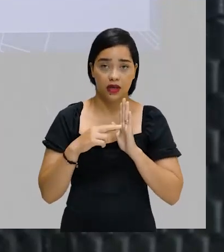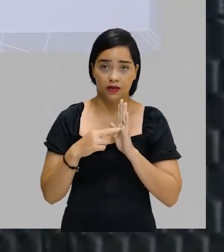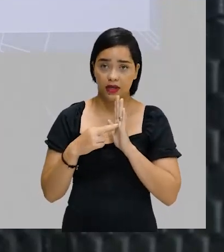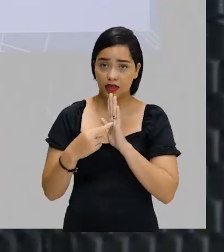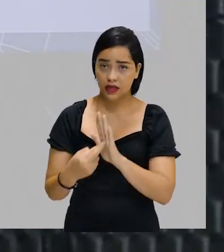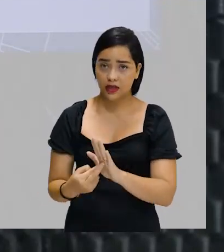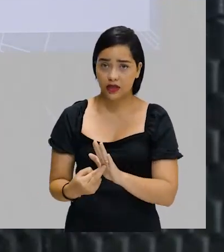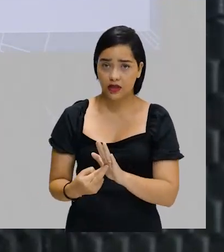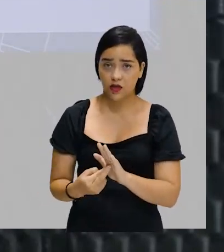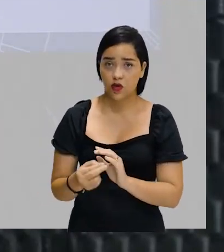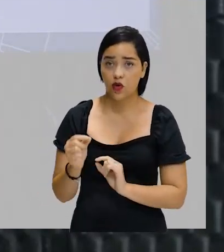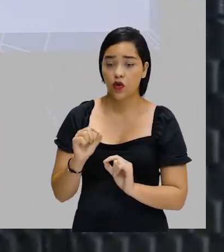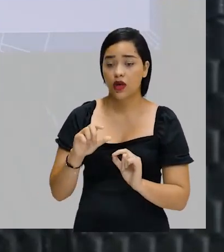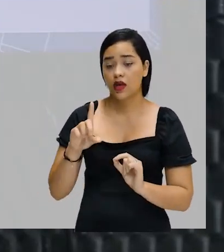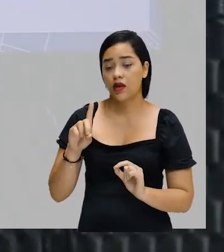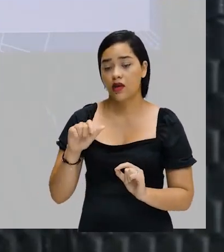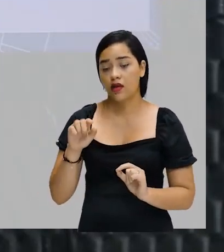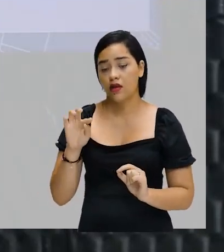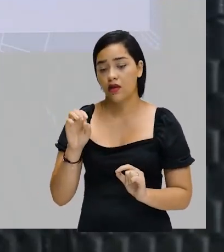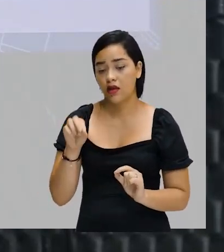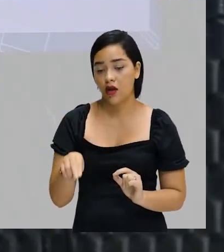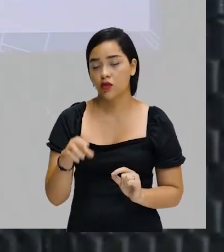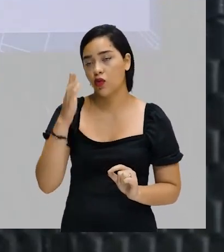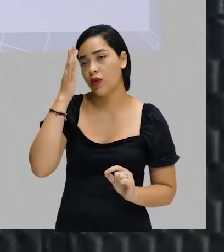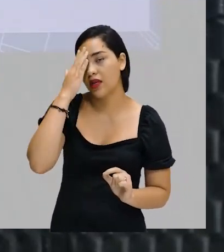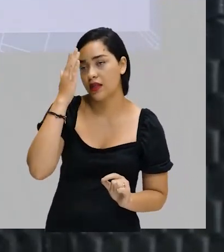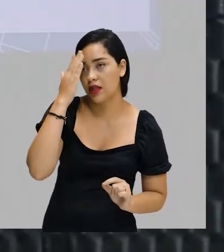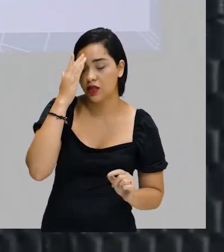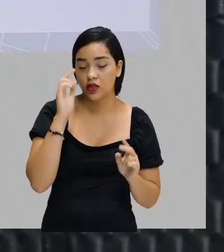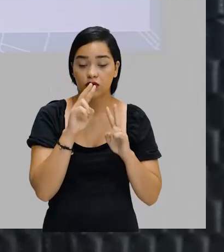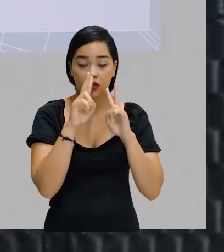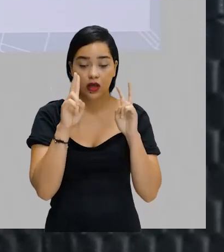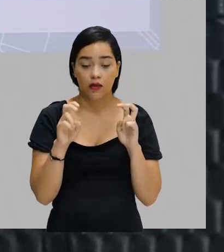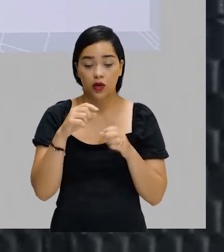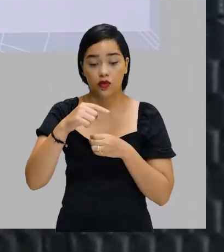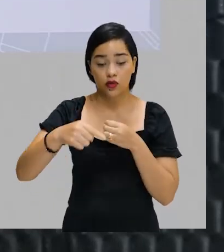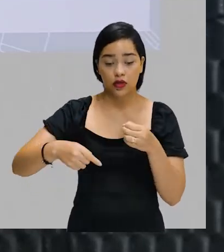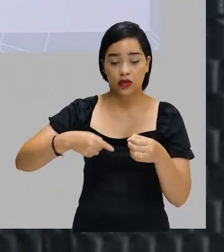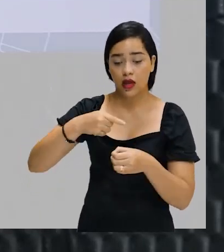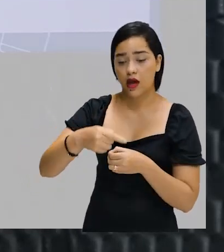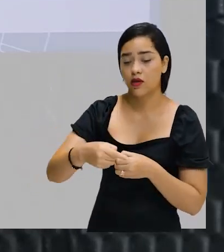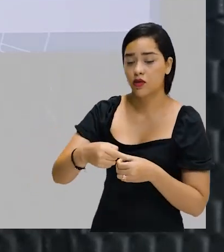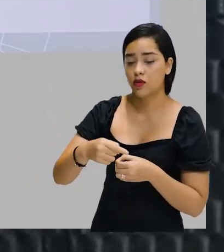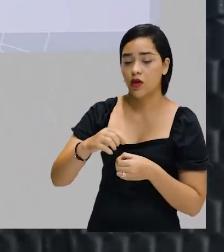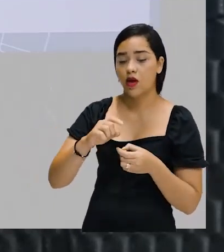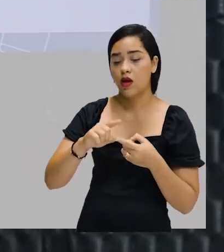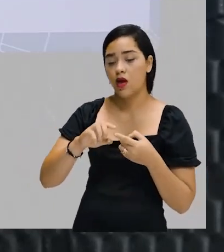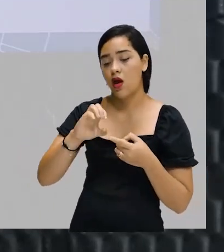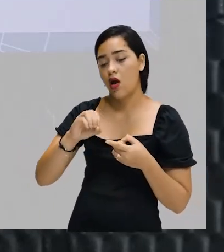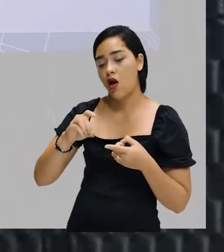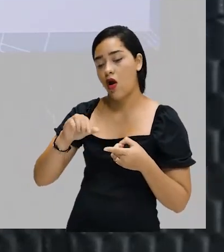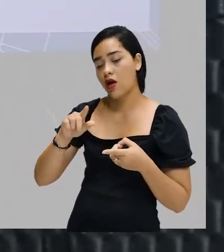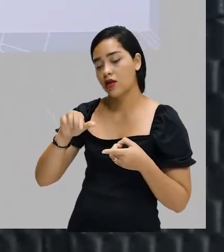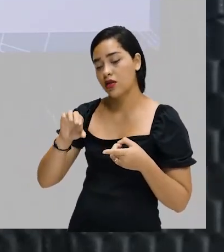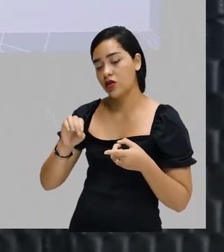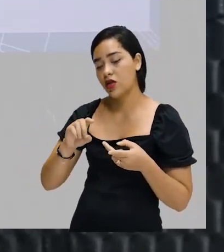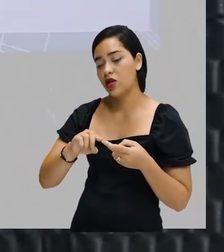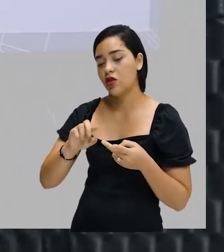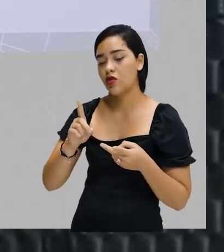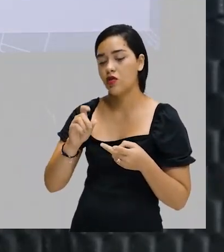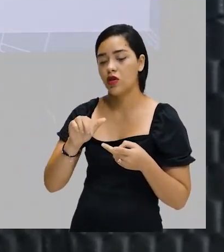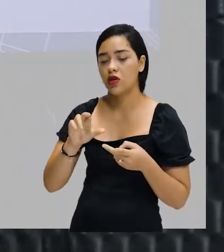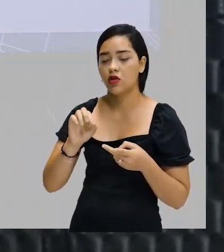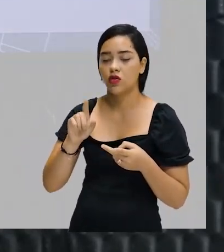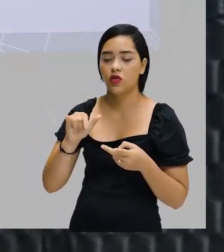representação no que Dalton entendia sobre os átomos, né? o átomo de oxigênio, hidrogênio. Então, como que